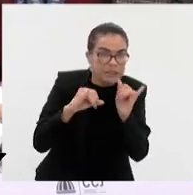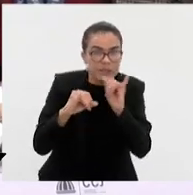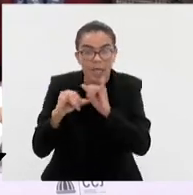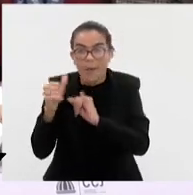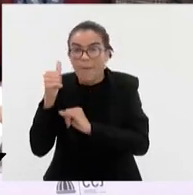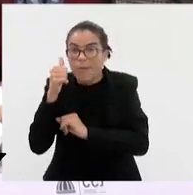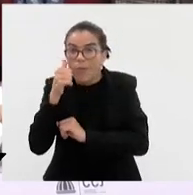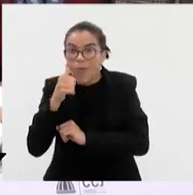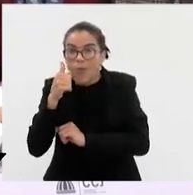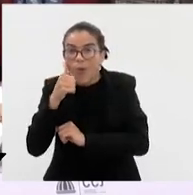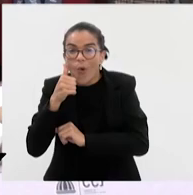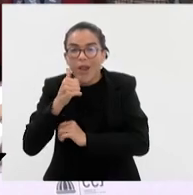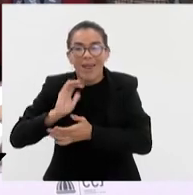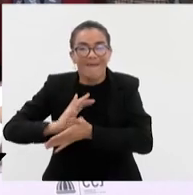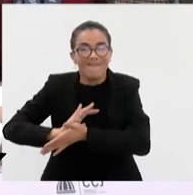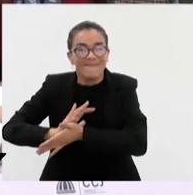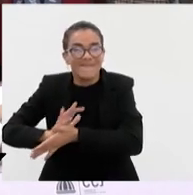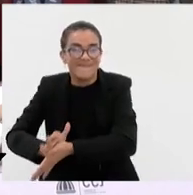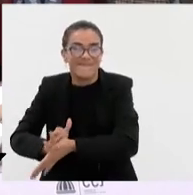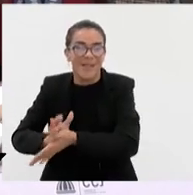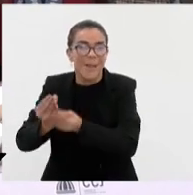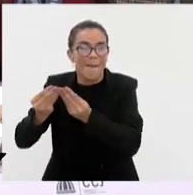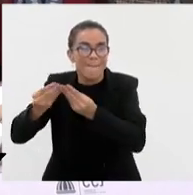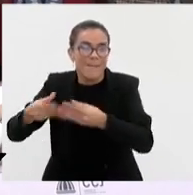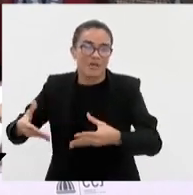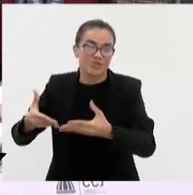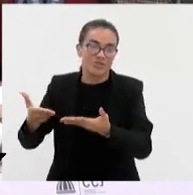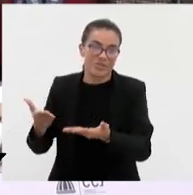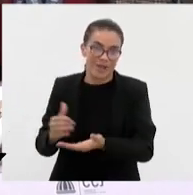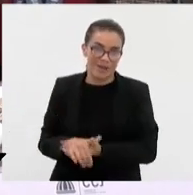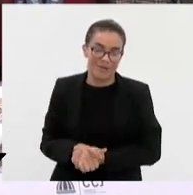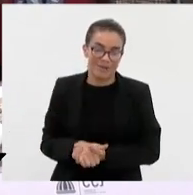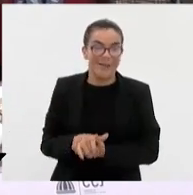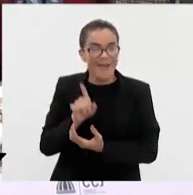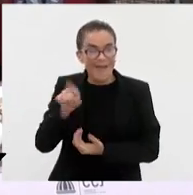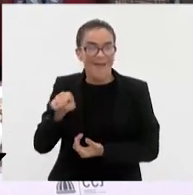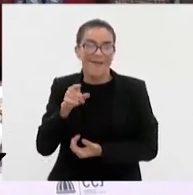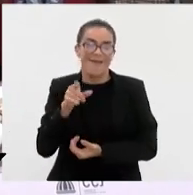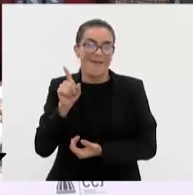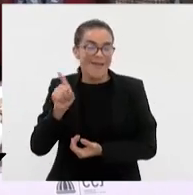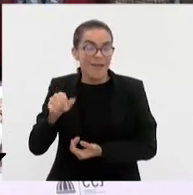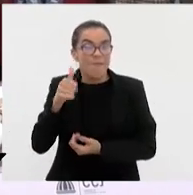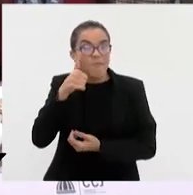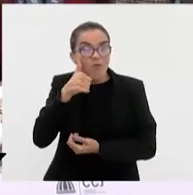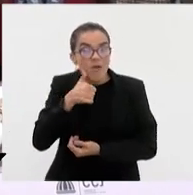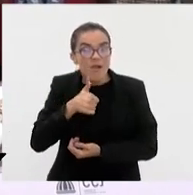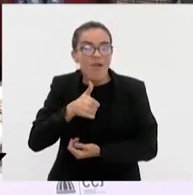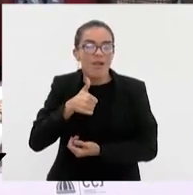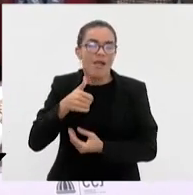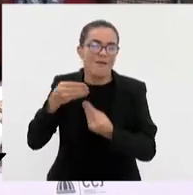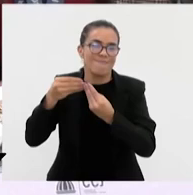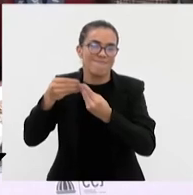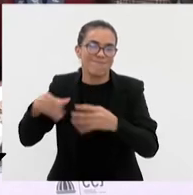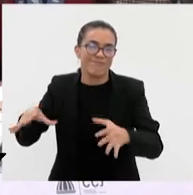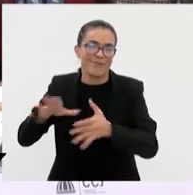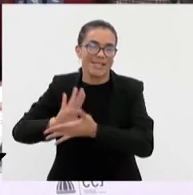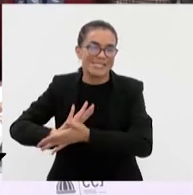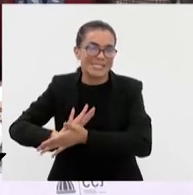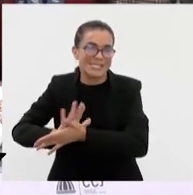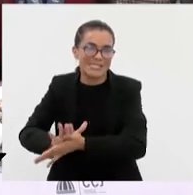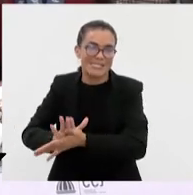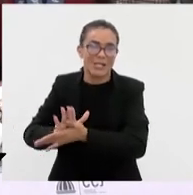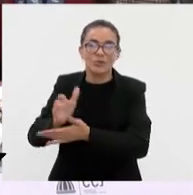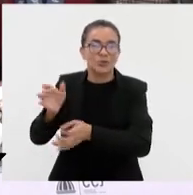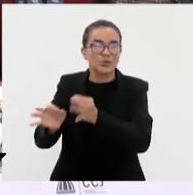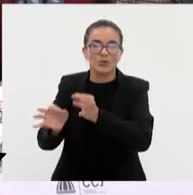mulheres estão sendo injustiçadas. E prejudicadas. Muito bom. É isso que eu quero dizer. Mulheres estão sendo injustiçadas. Este